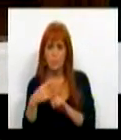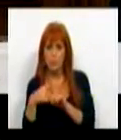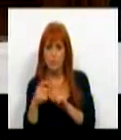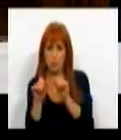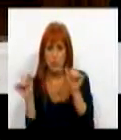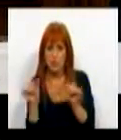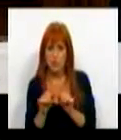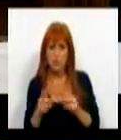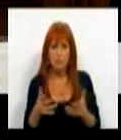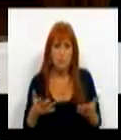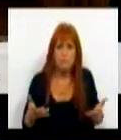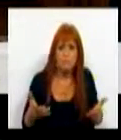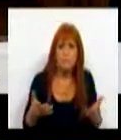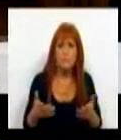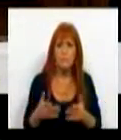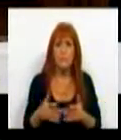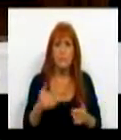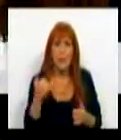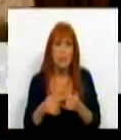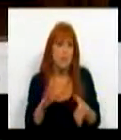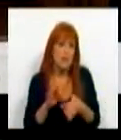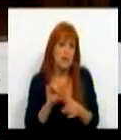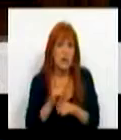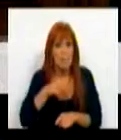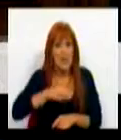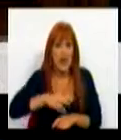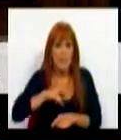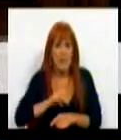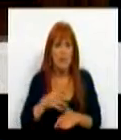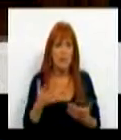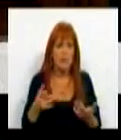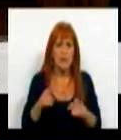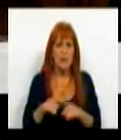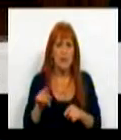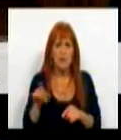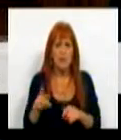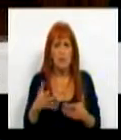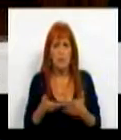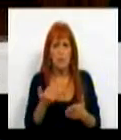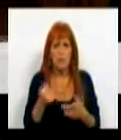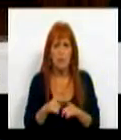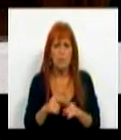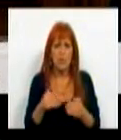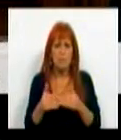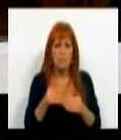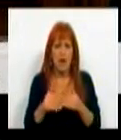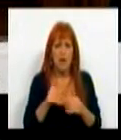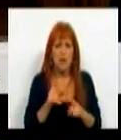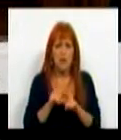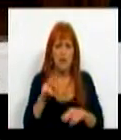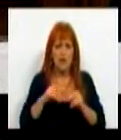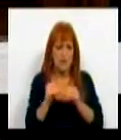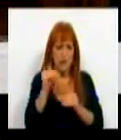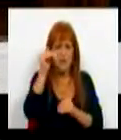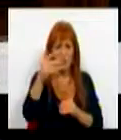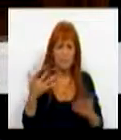positivo do sistema. Portanto, com o risco correspondente, que eram PMEs. Mas pronto, mas isso não tira uma margem financeira mais alta.